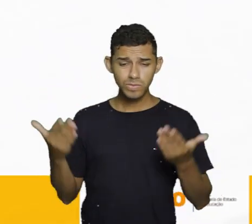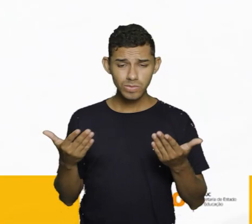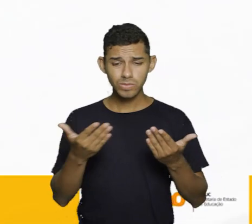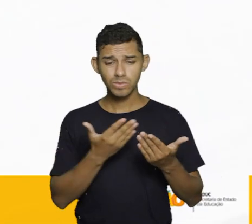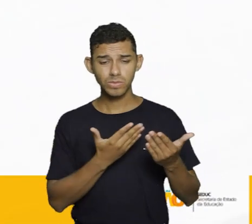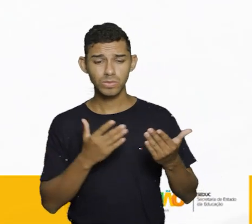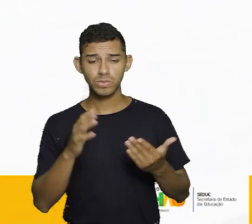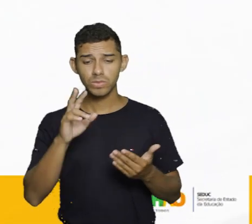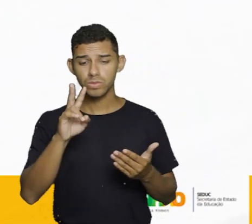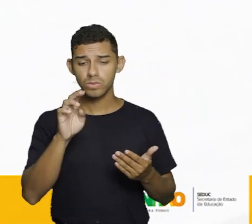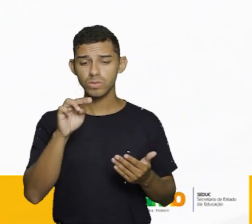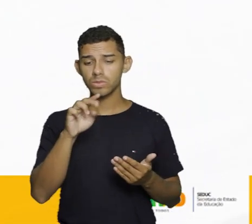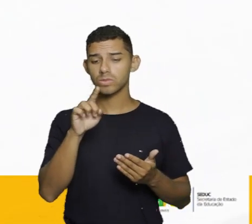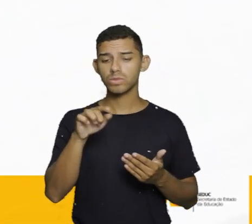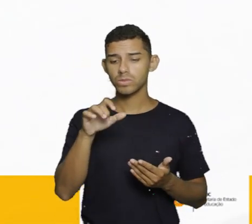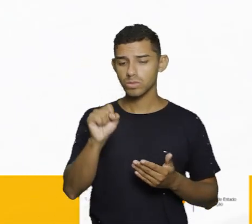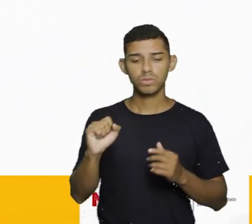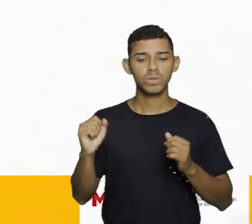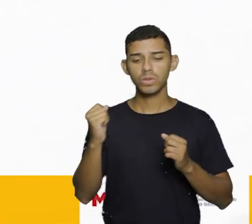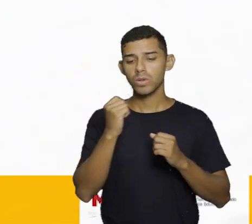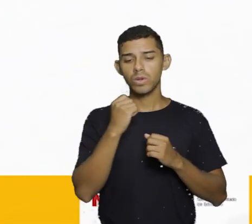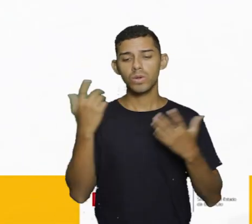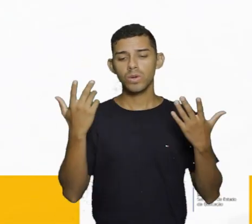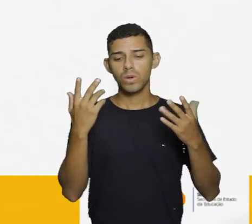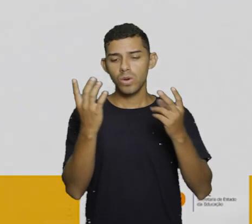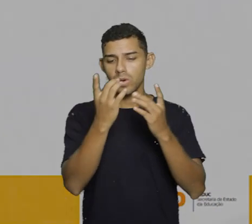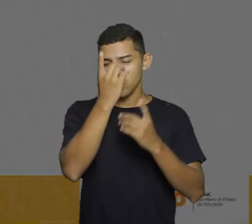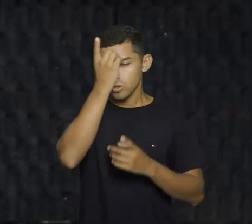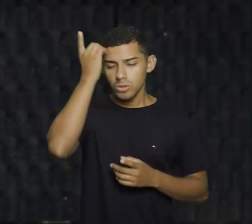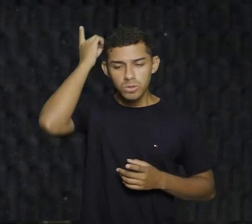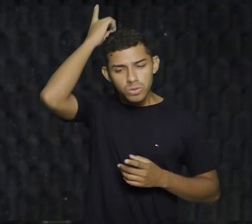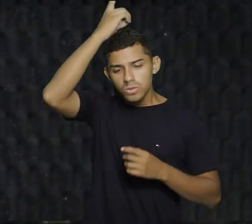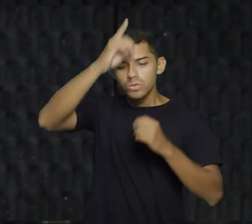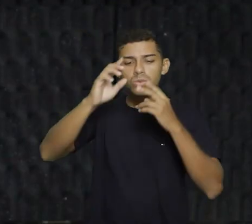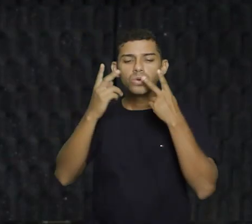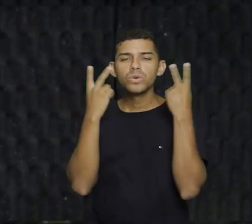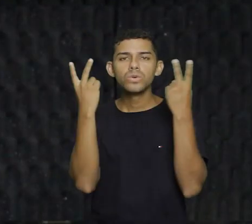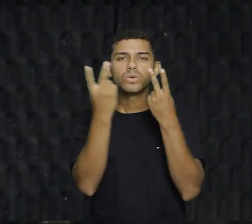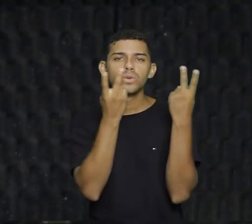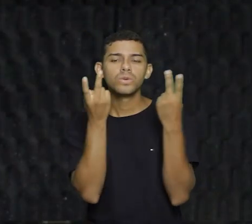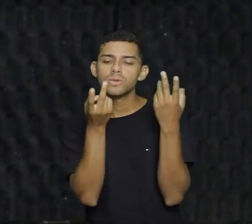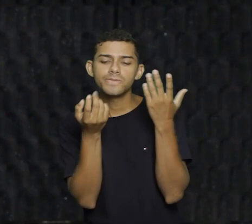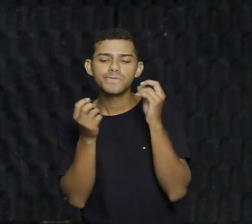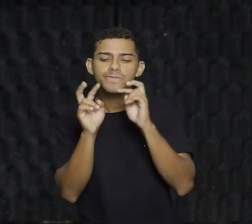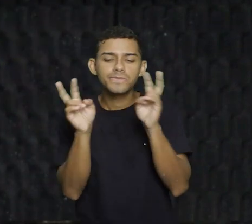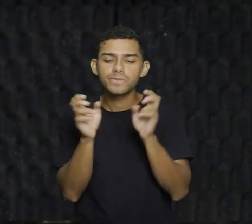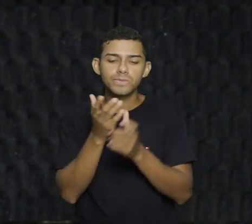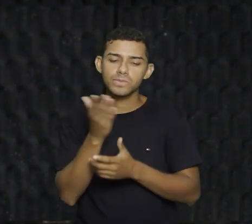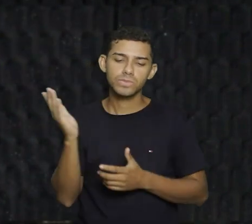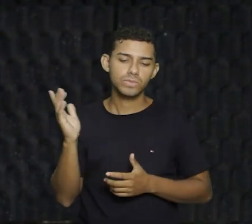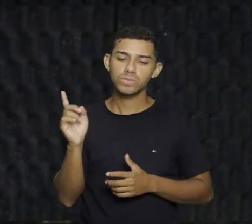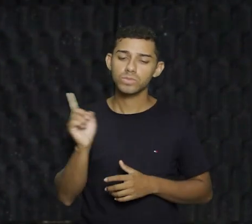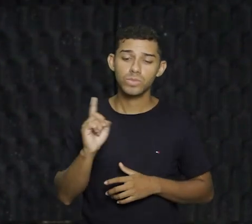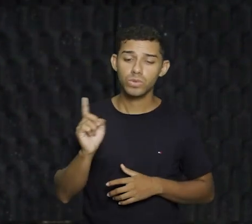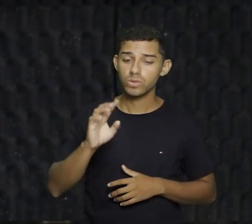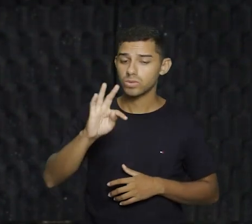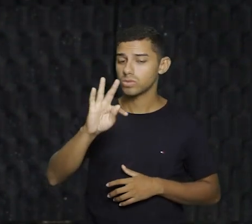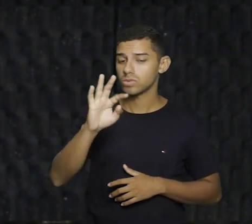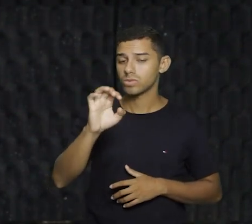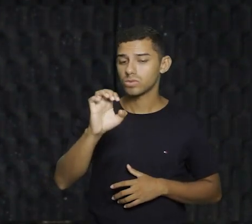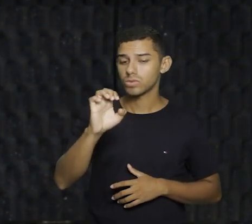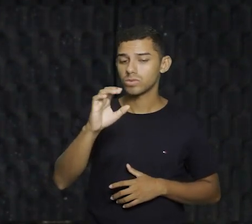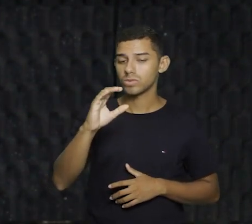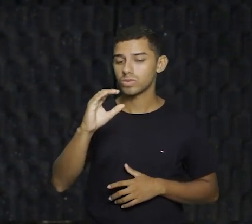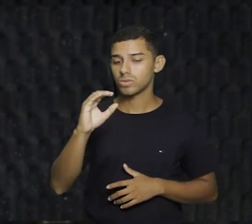apresentar o sopro divino como temática da composição. Bom, a única coisa que o Renascimento não é teocêntrico. O teocentrismo é